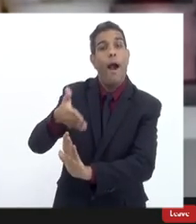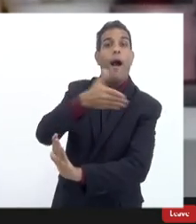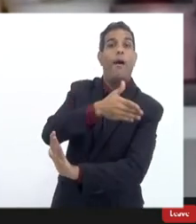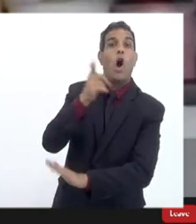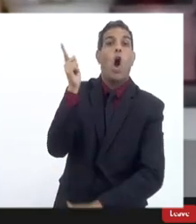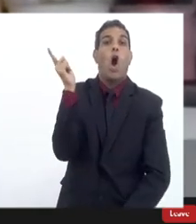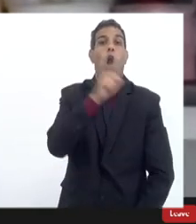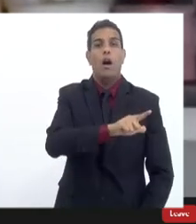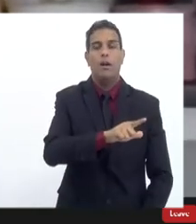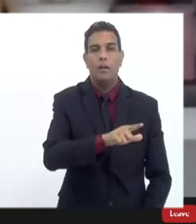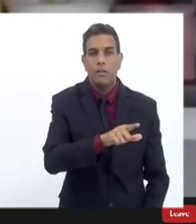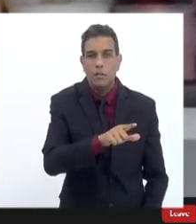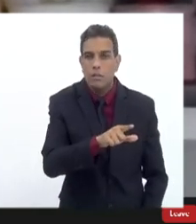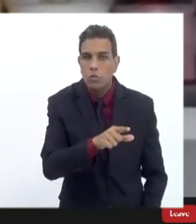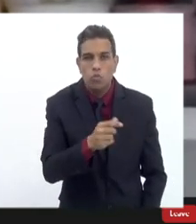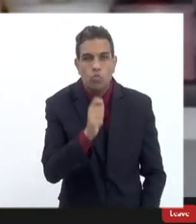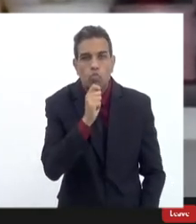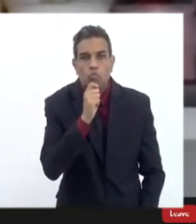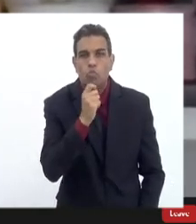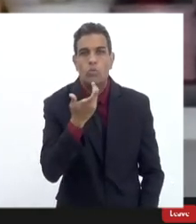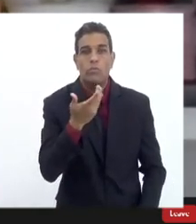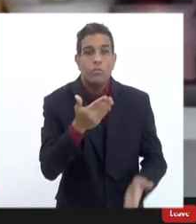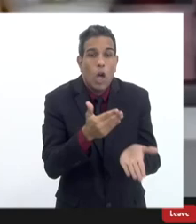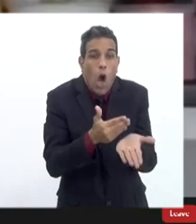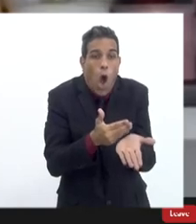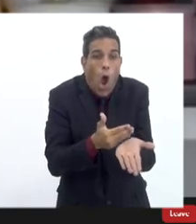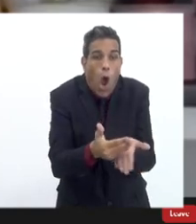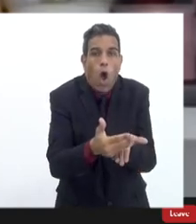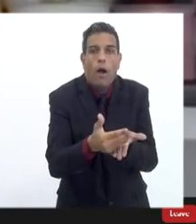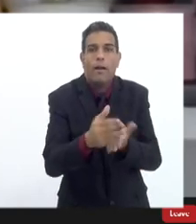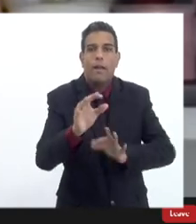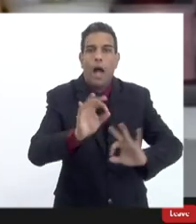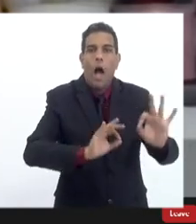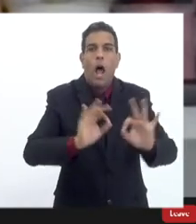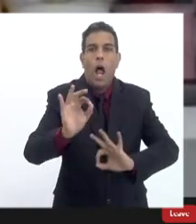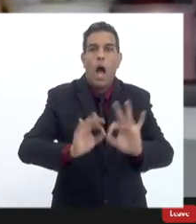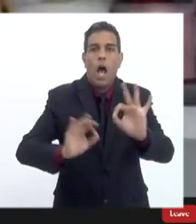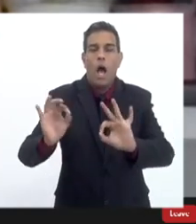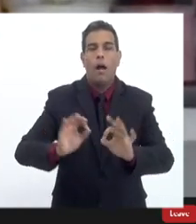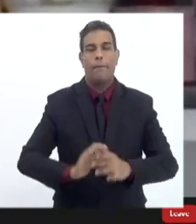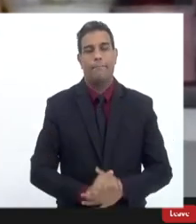antes disso que ainda está só começando a ser feita, né?